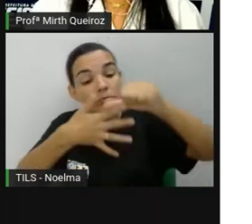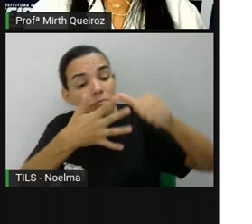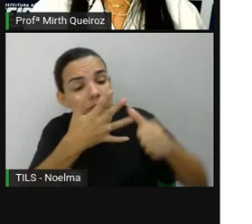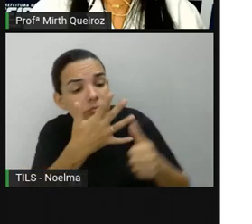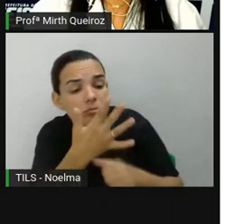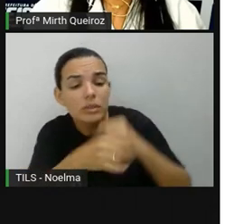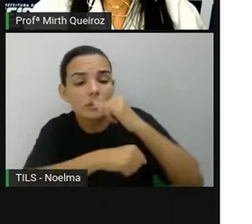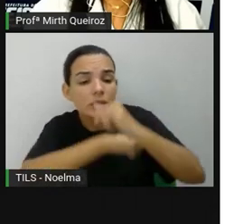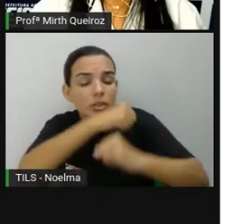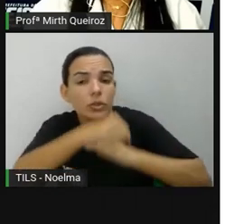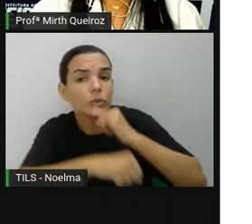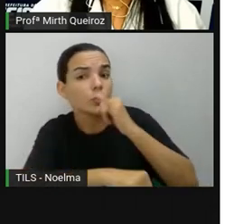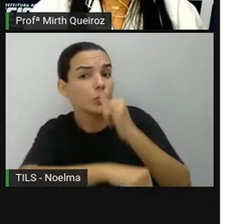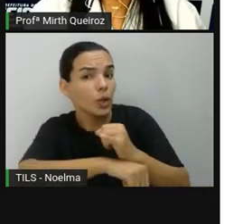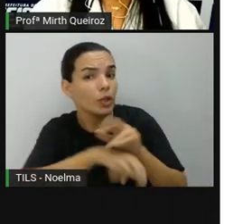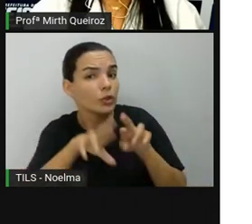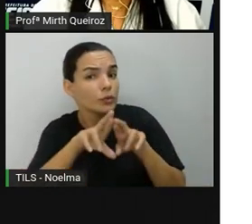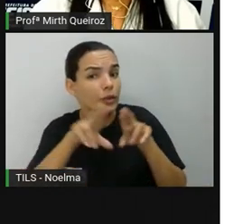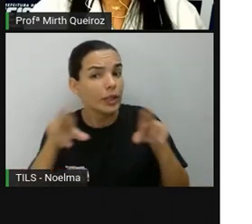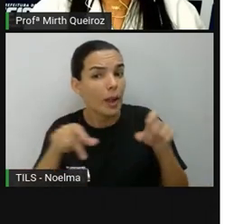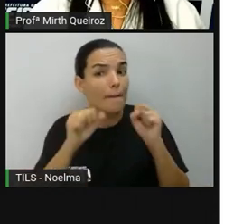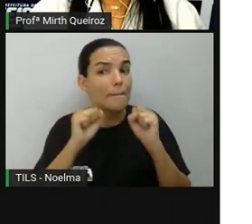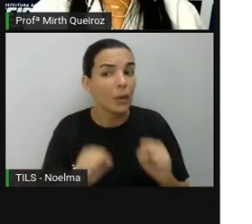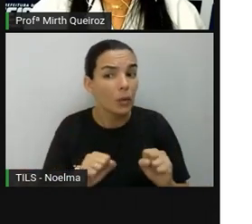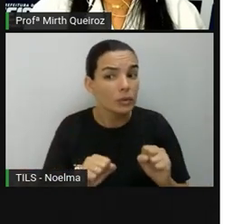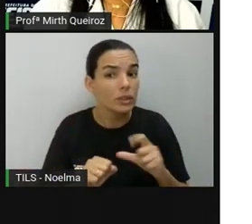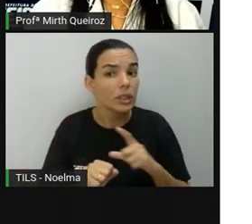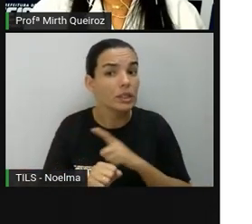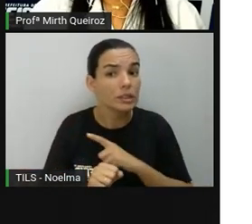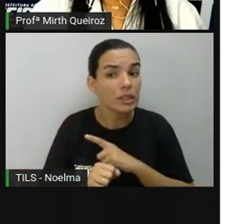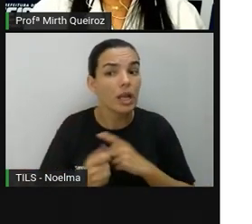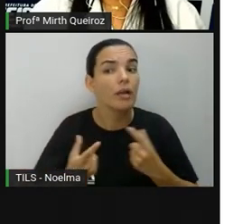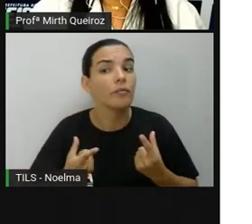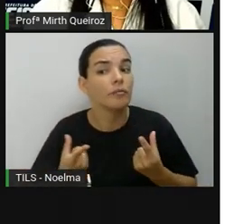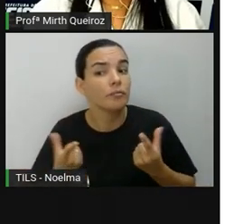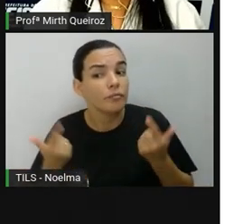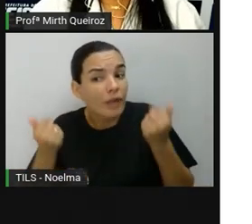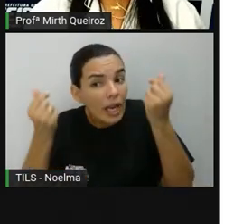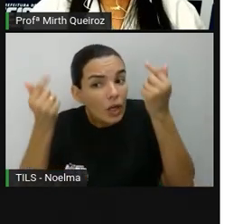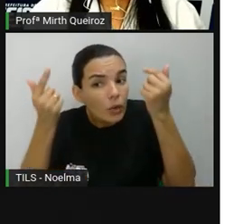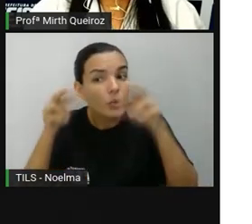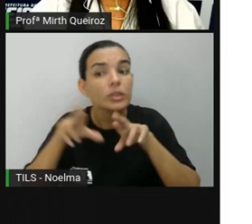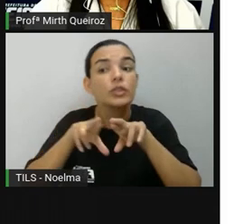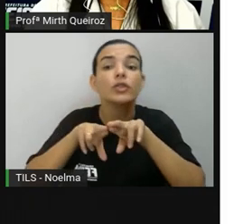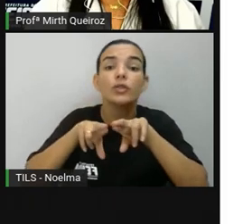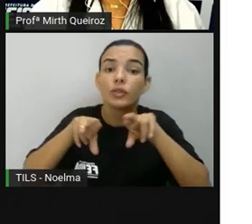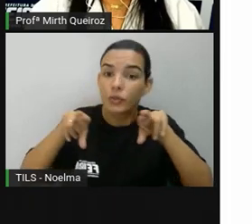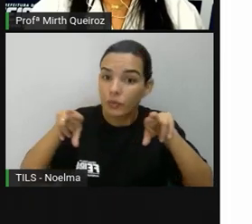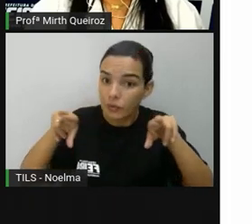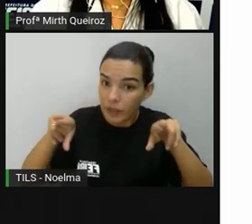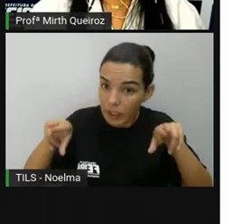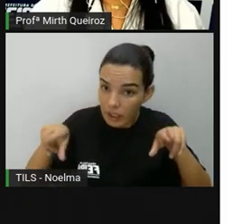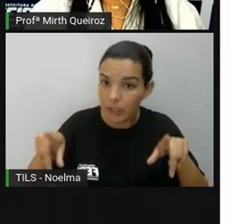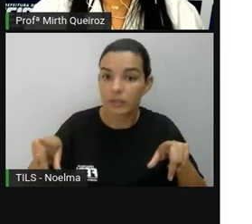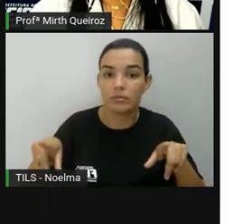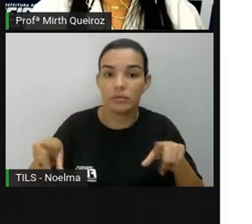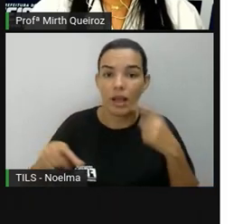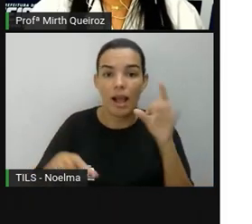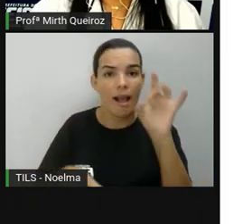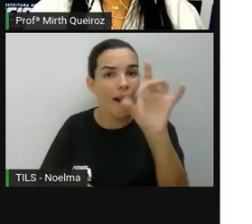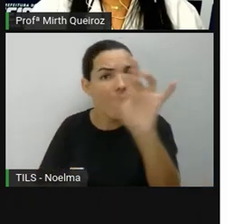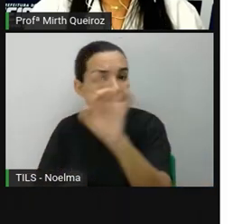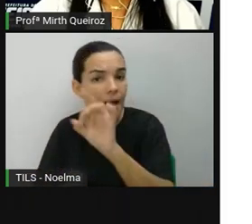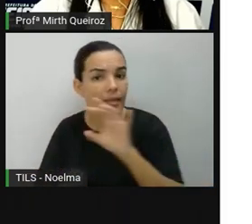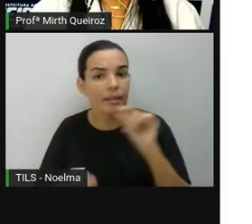As redes sociais diferentes podem prover ou promover valores diferentes